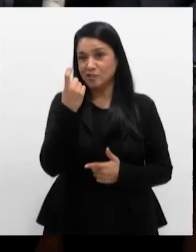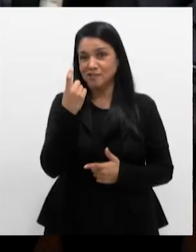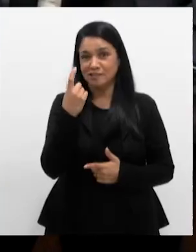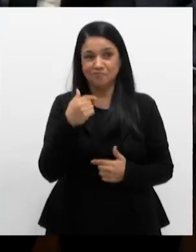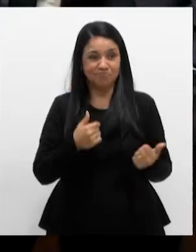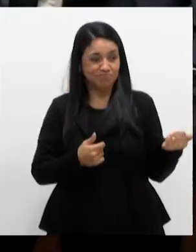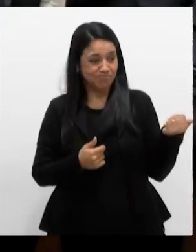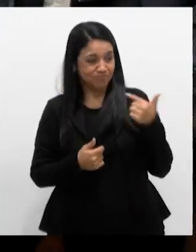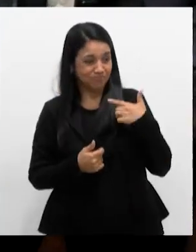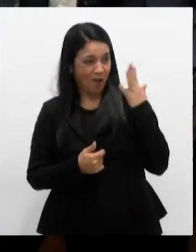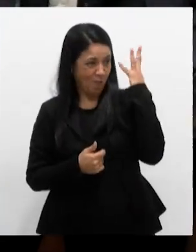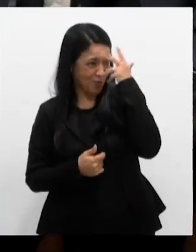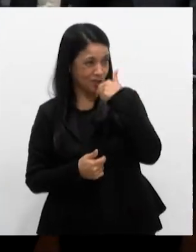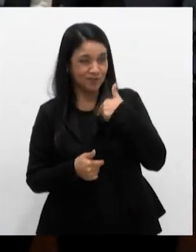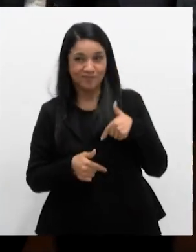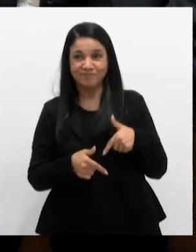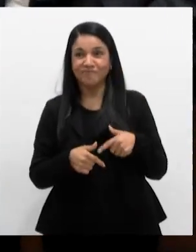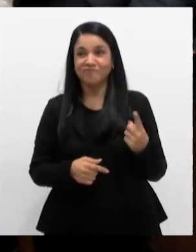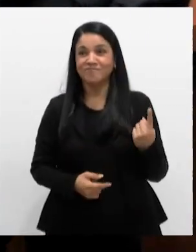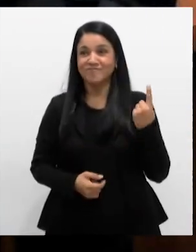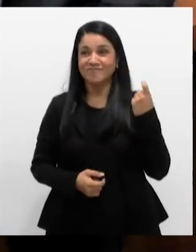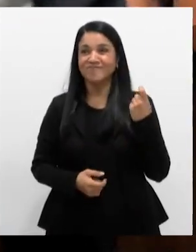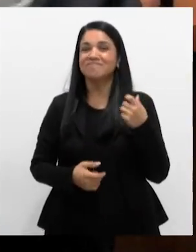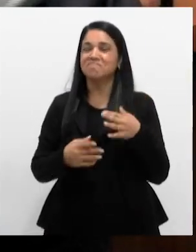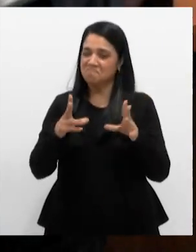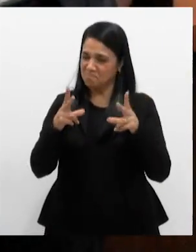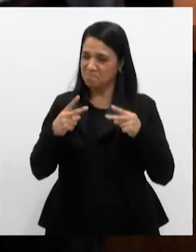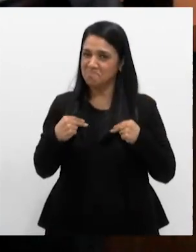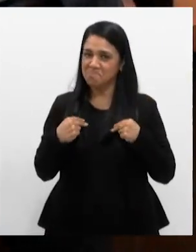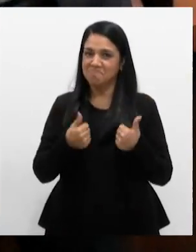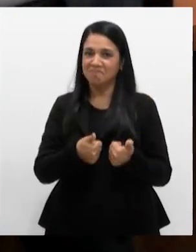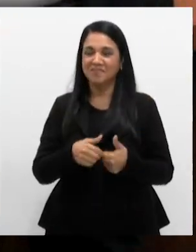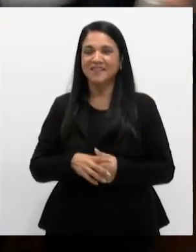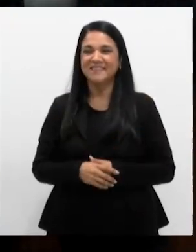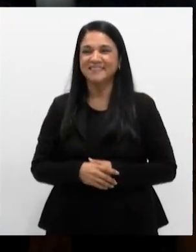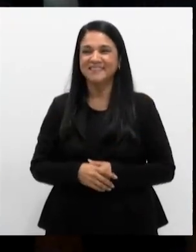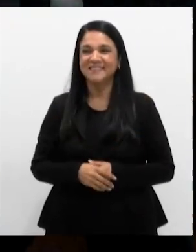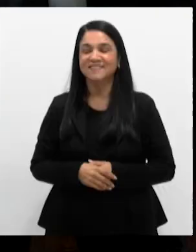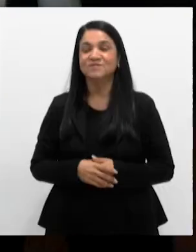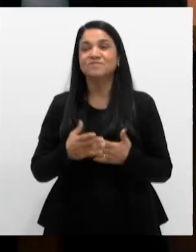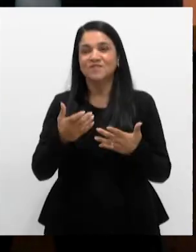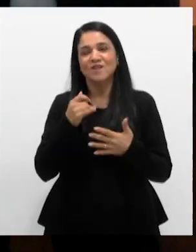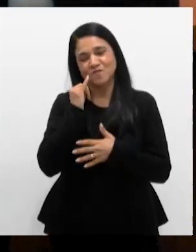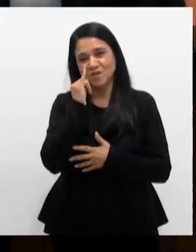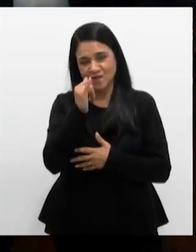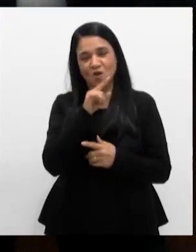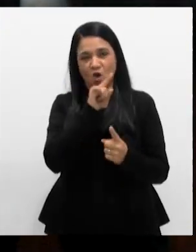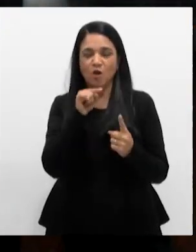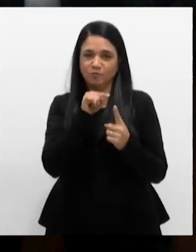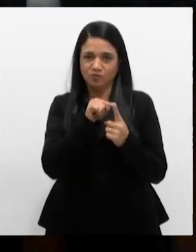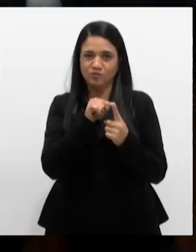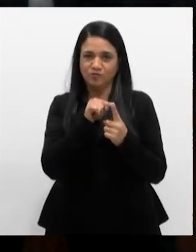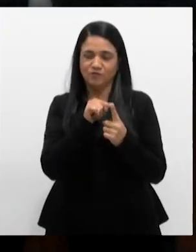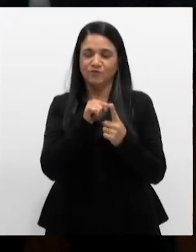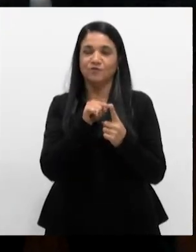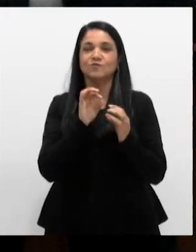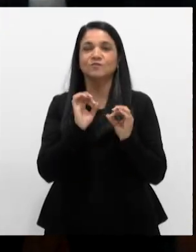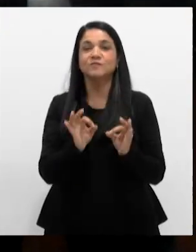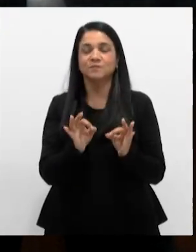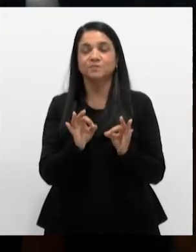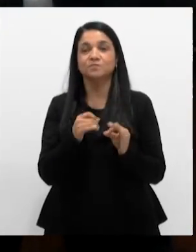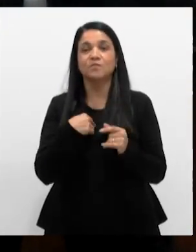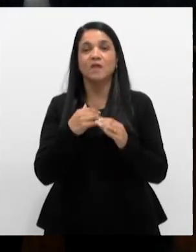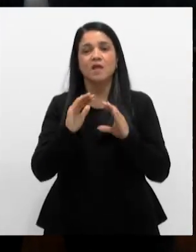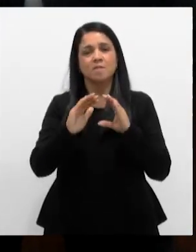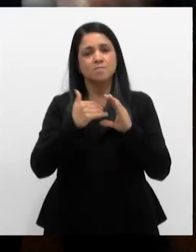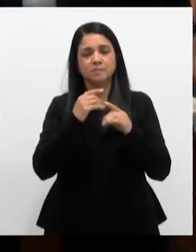parabéns. Absolutamente meritório. E aí, eu quero dizer aqui de forma objetiva aos colegas o seguinte. A mensagem